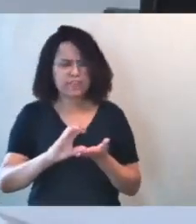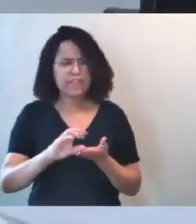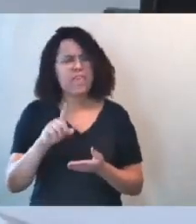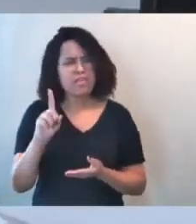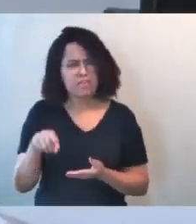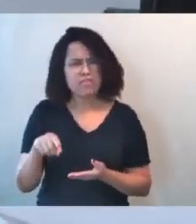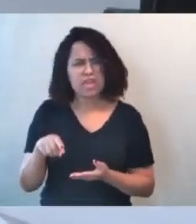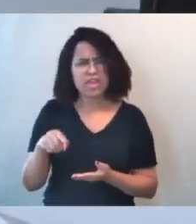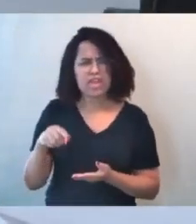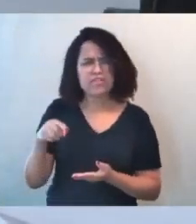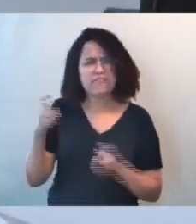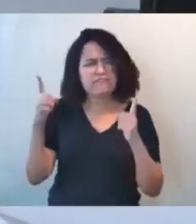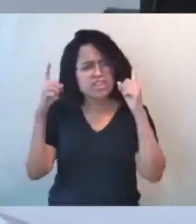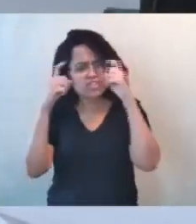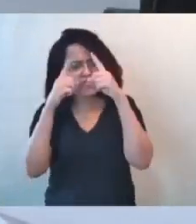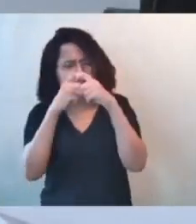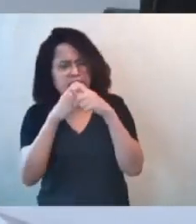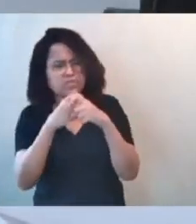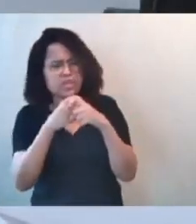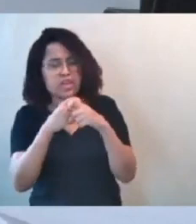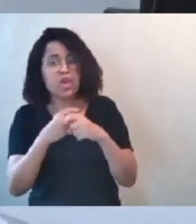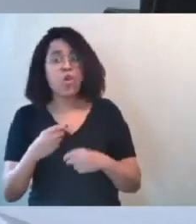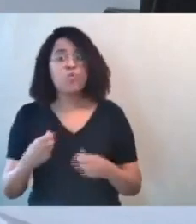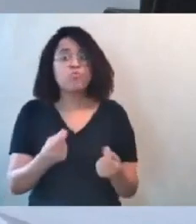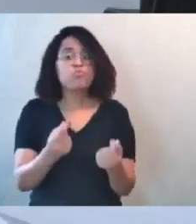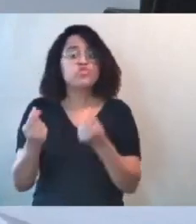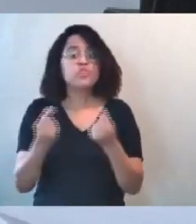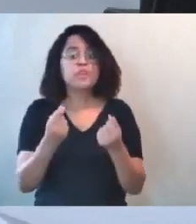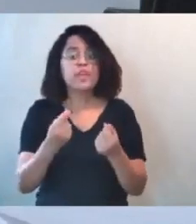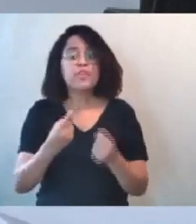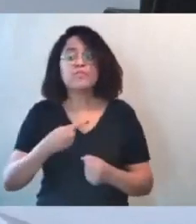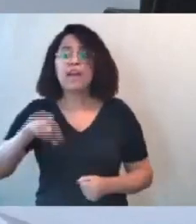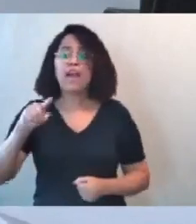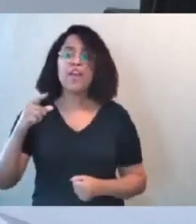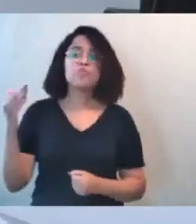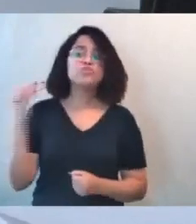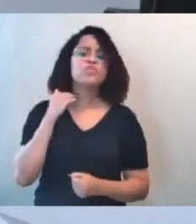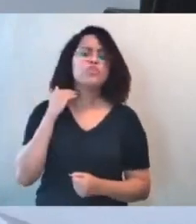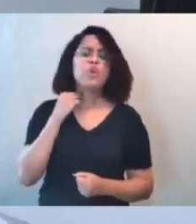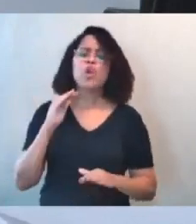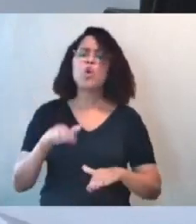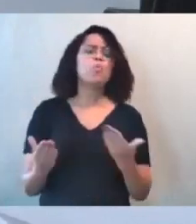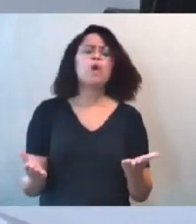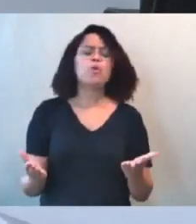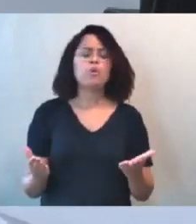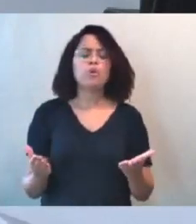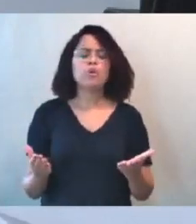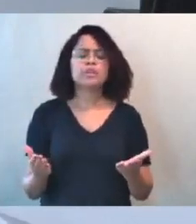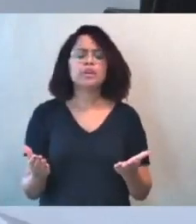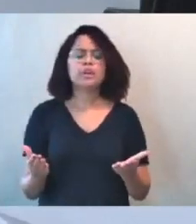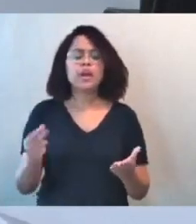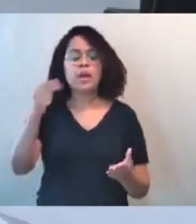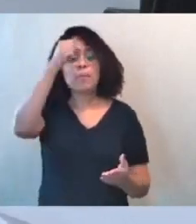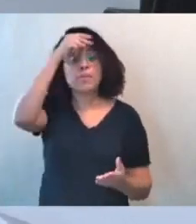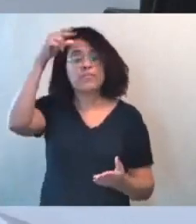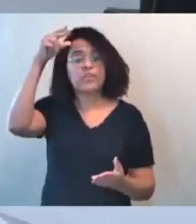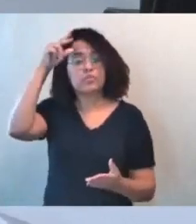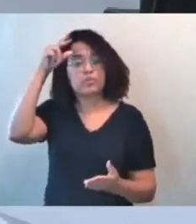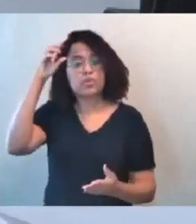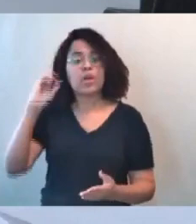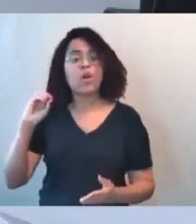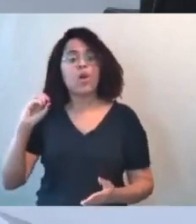O dinheiro saiu de qual conta? Foi da conta da prefeitura ou foi da conta do Transfácio?